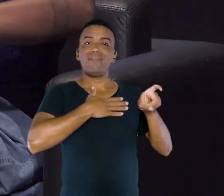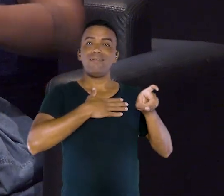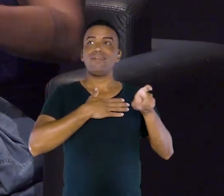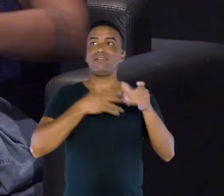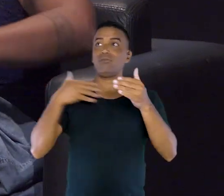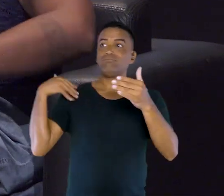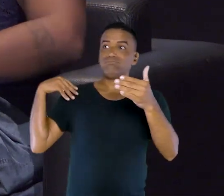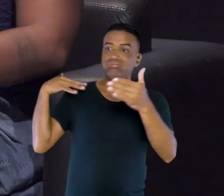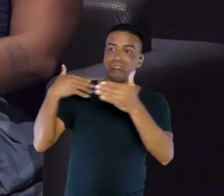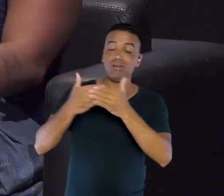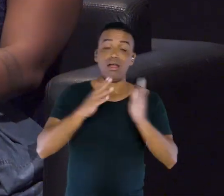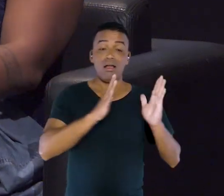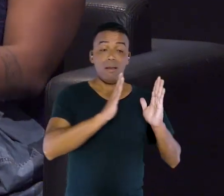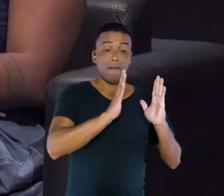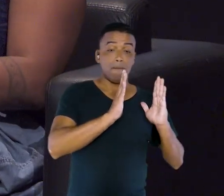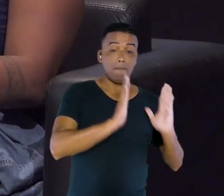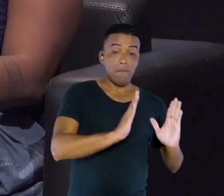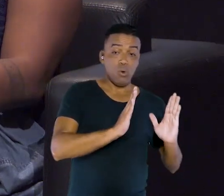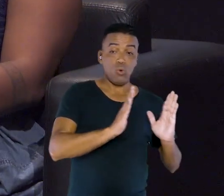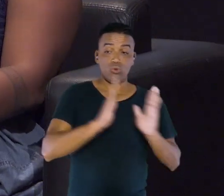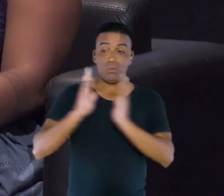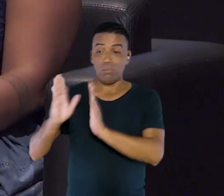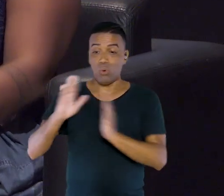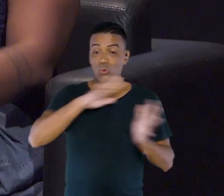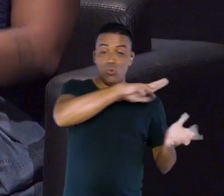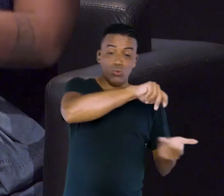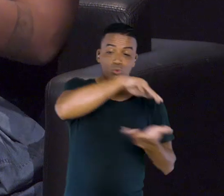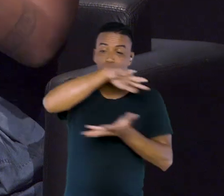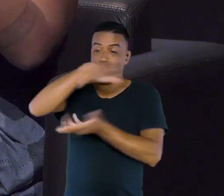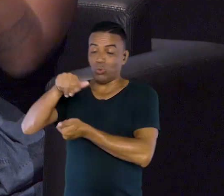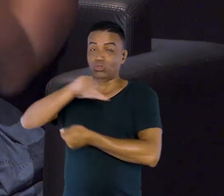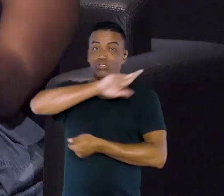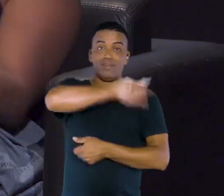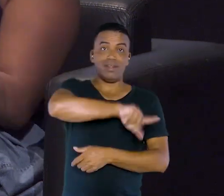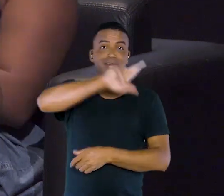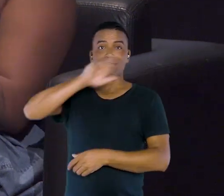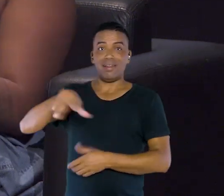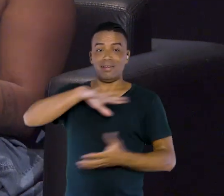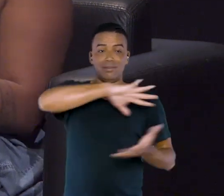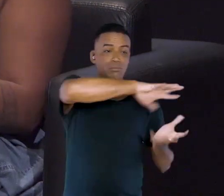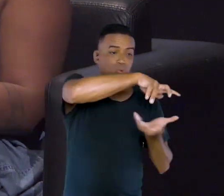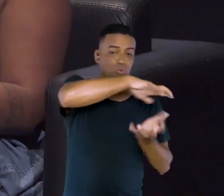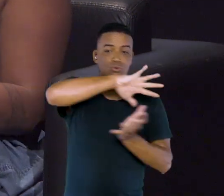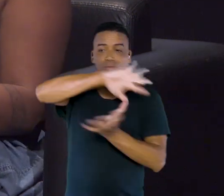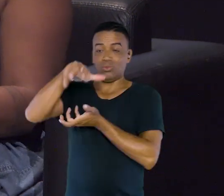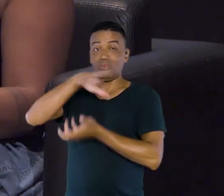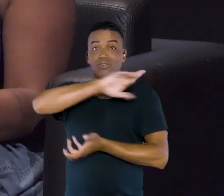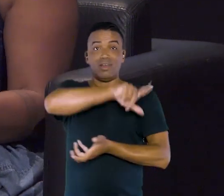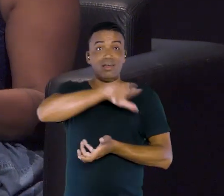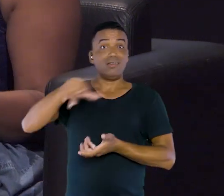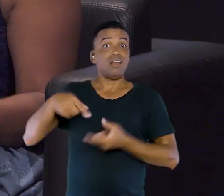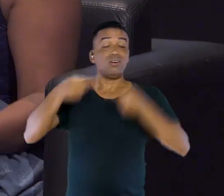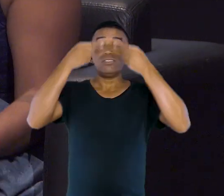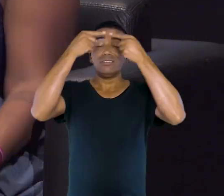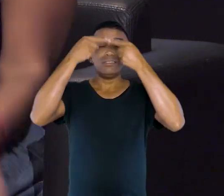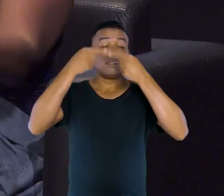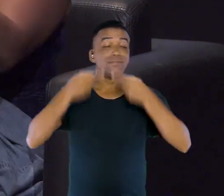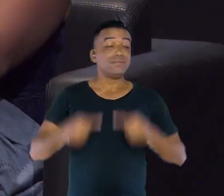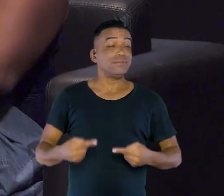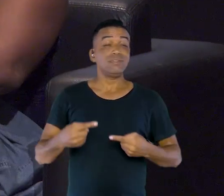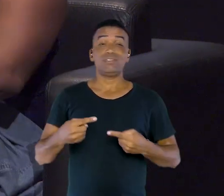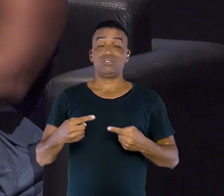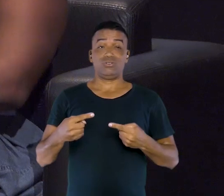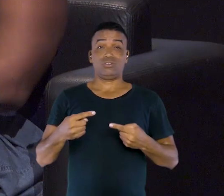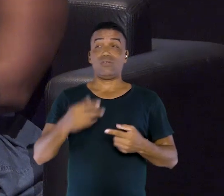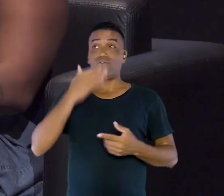ter transitado nesses dois mundos diferentes, apesar dos imensos desafios que a gente enfrenta